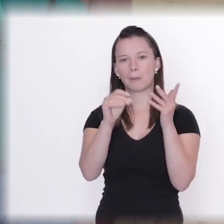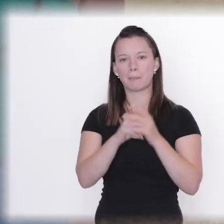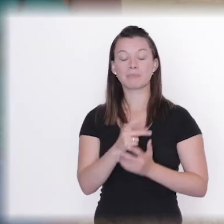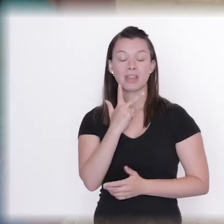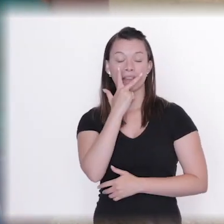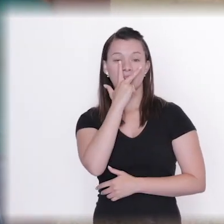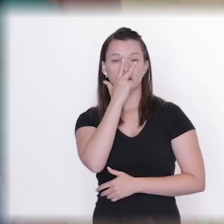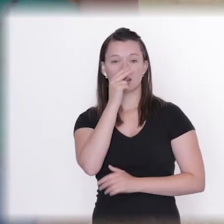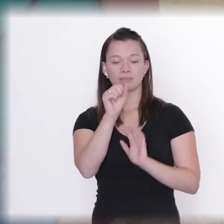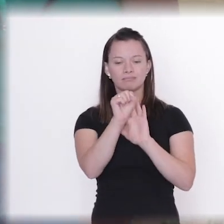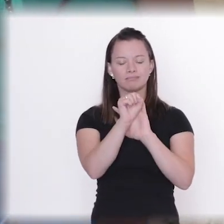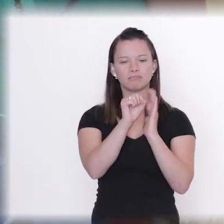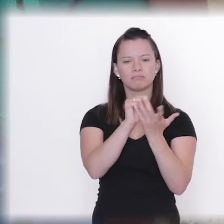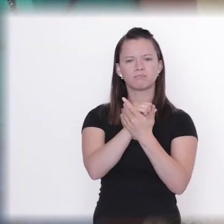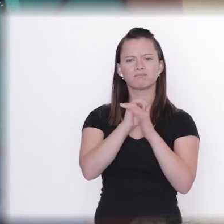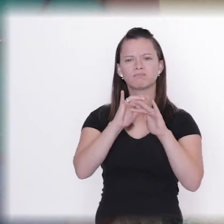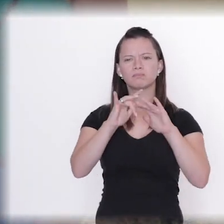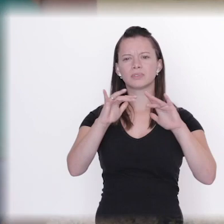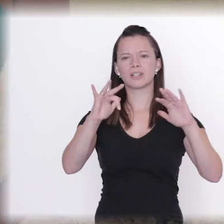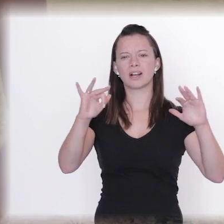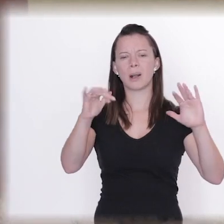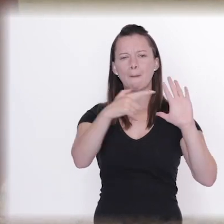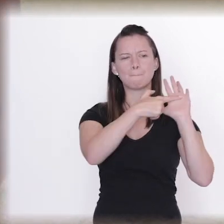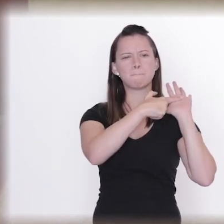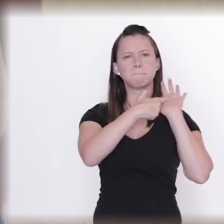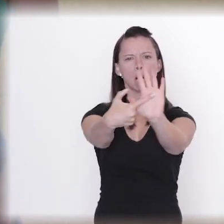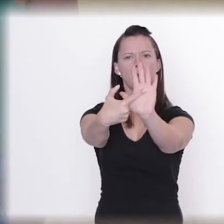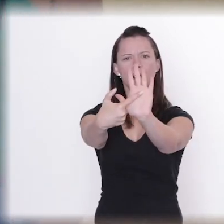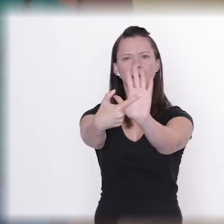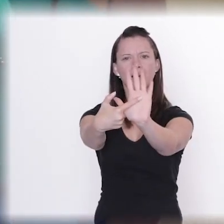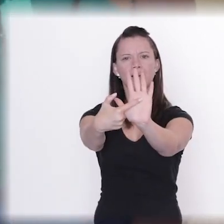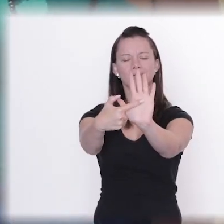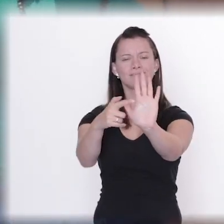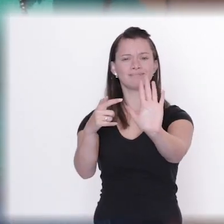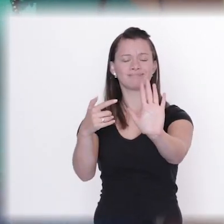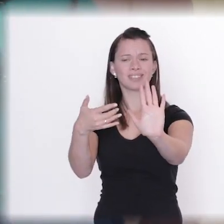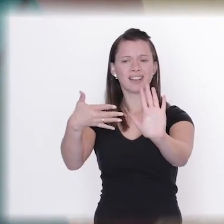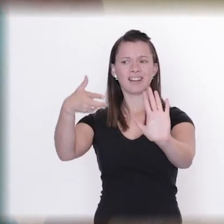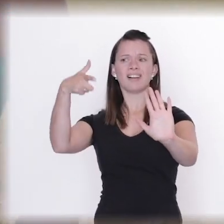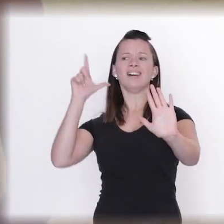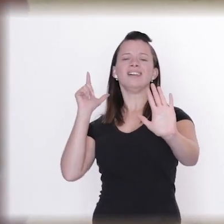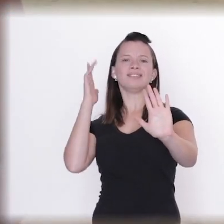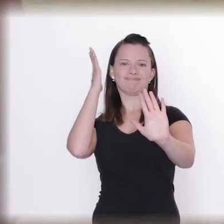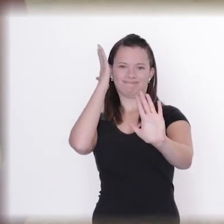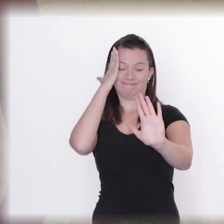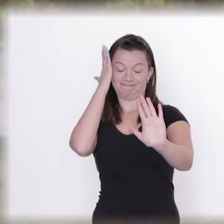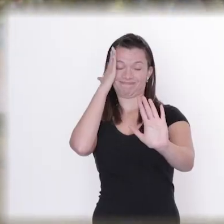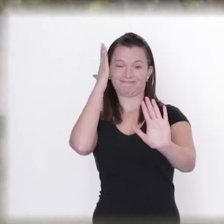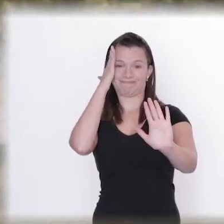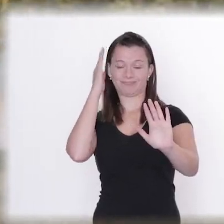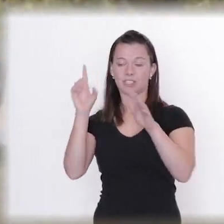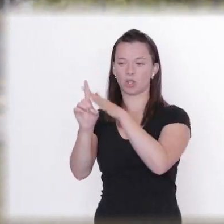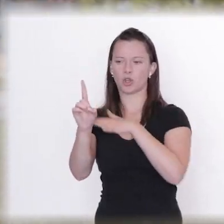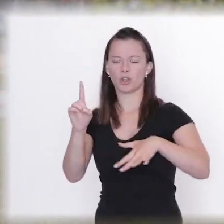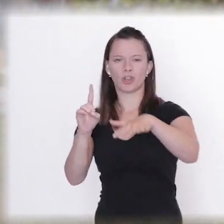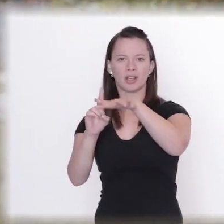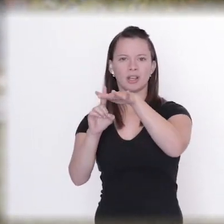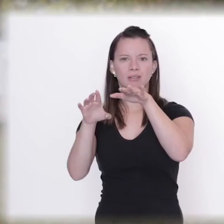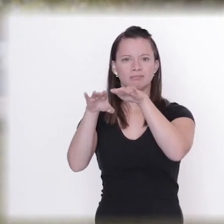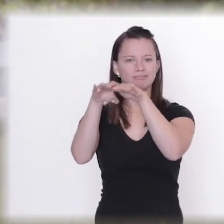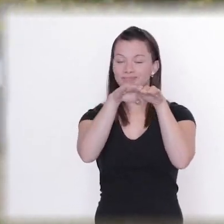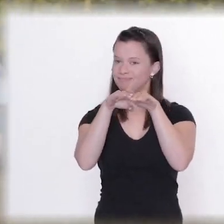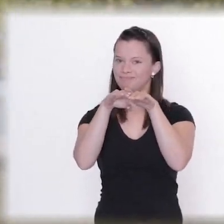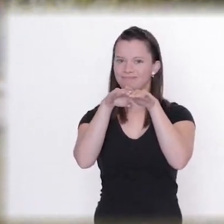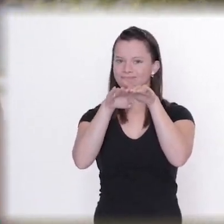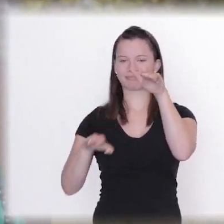ela escancara algo que a gente já sabia, que era uma desigualdade brutal na sociedade brasileira,